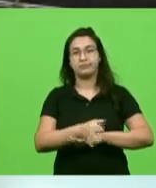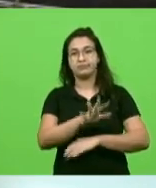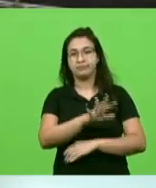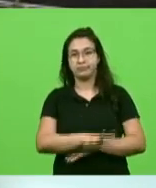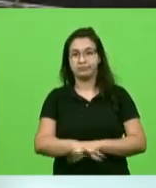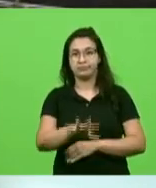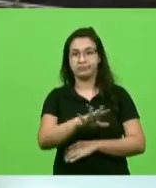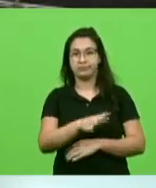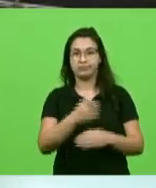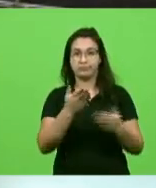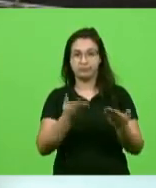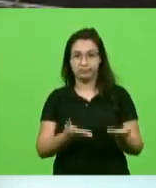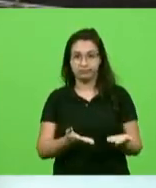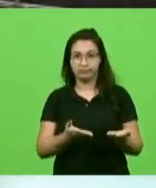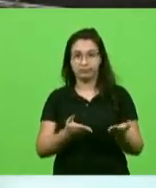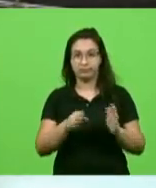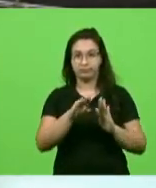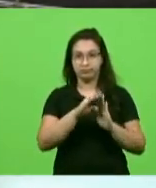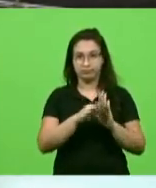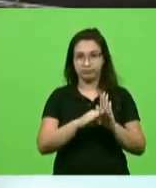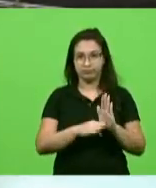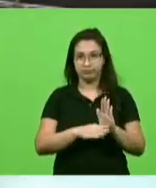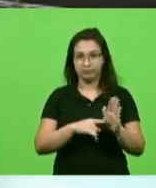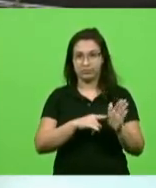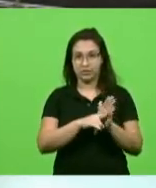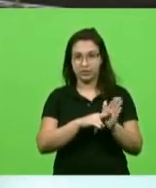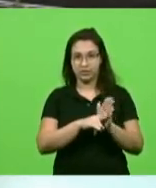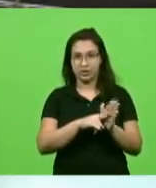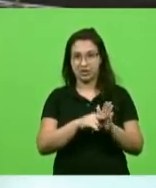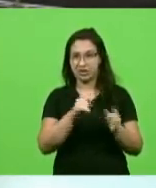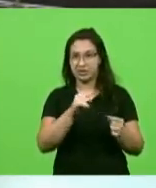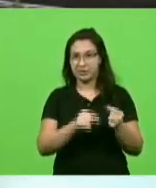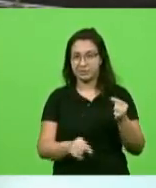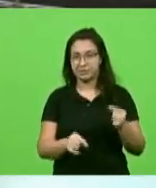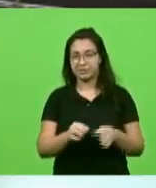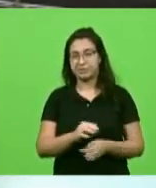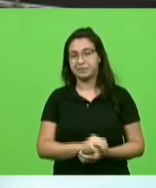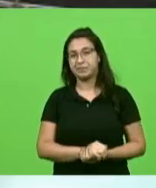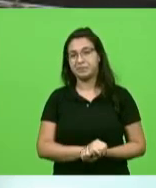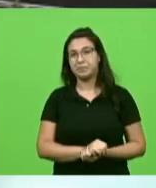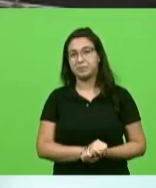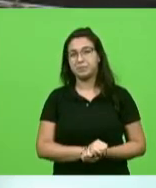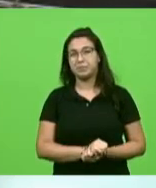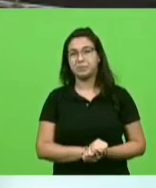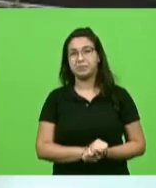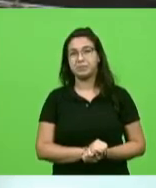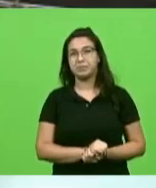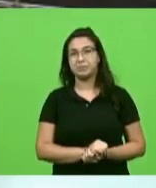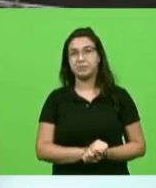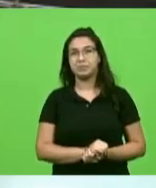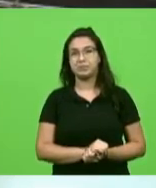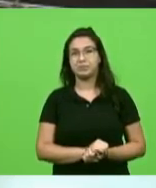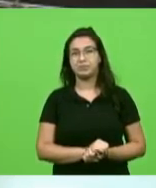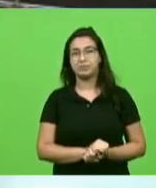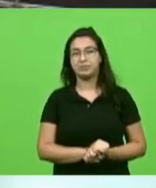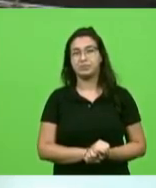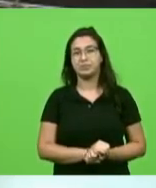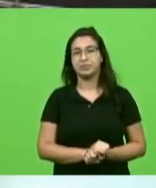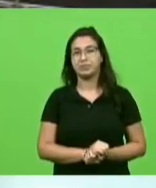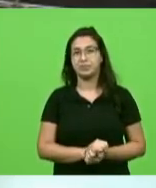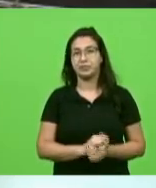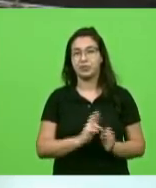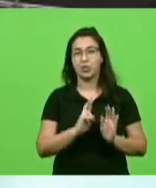Carlos Moisés Nos fatos sobre investigação como referido alhures o